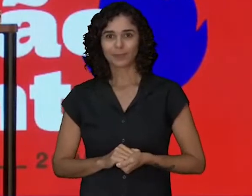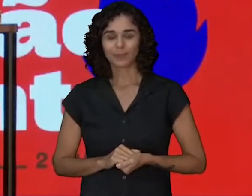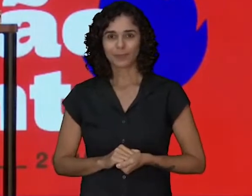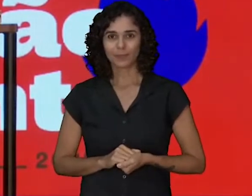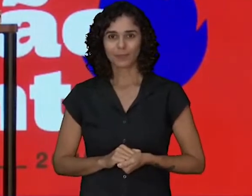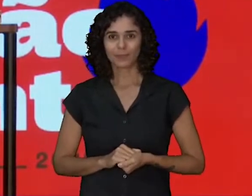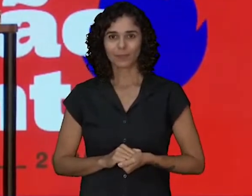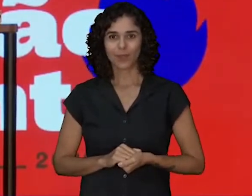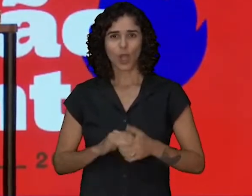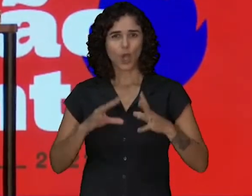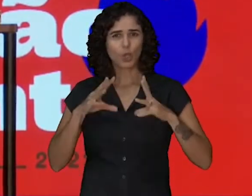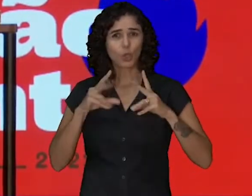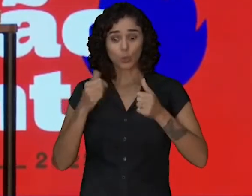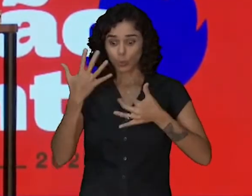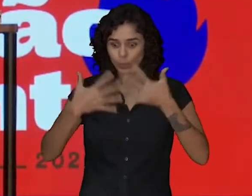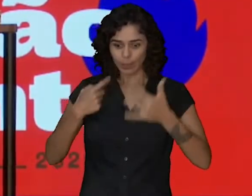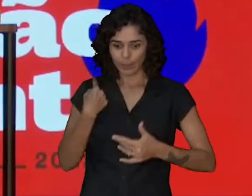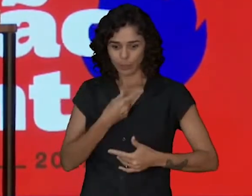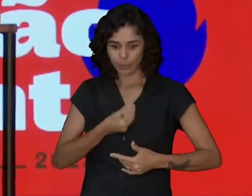livremo-nos de tudo que nos atrapalha.